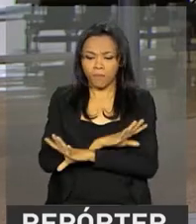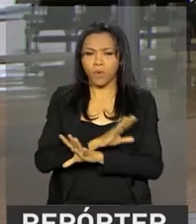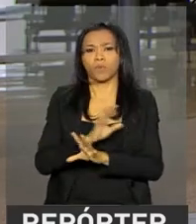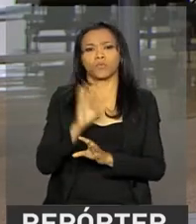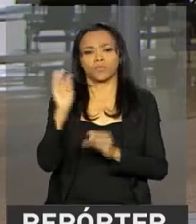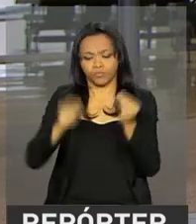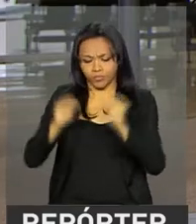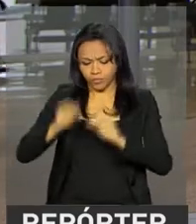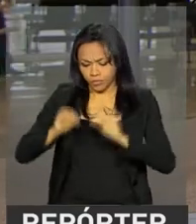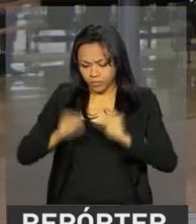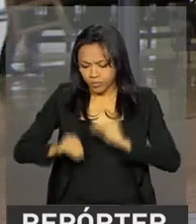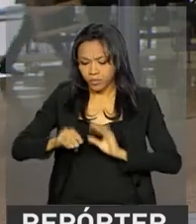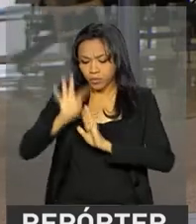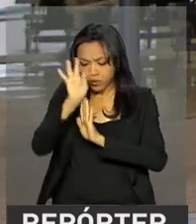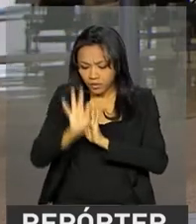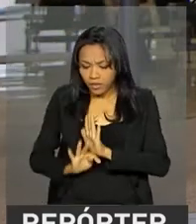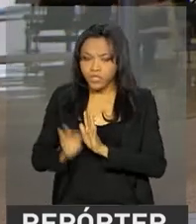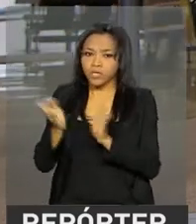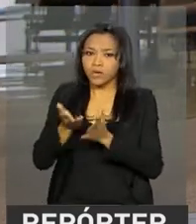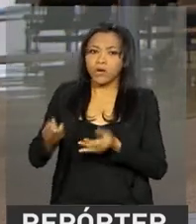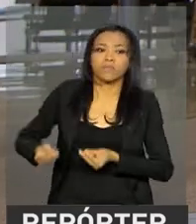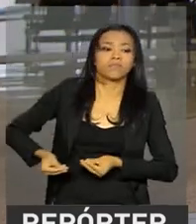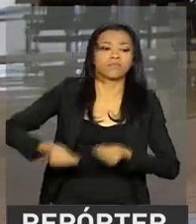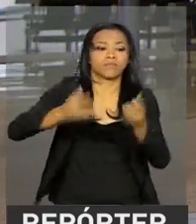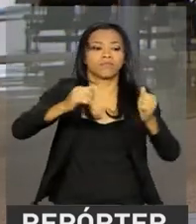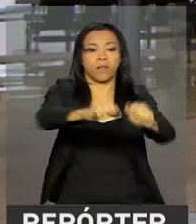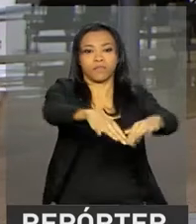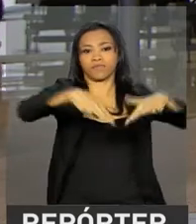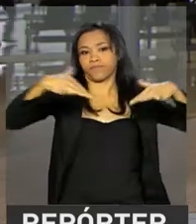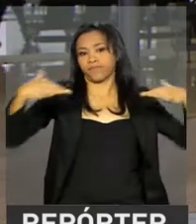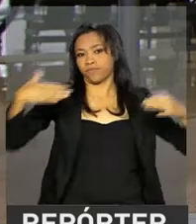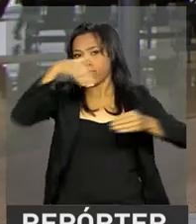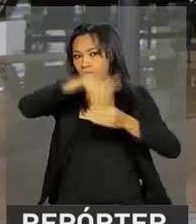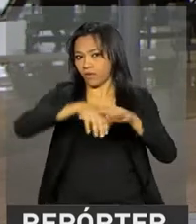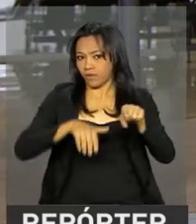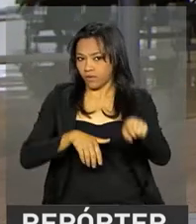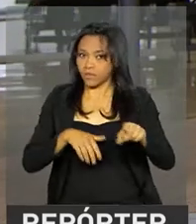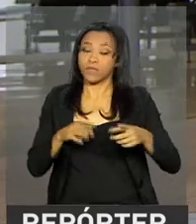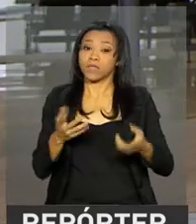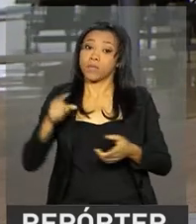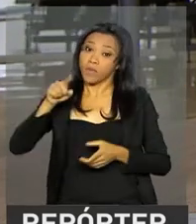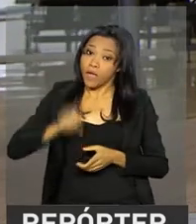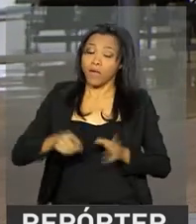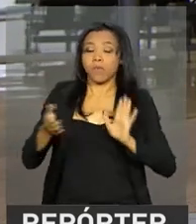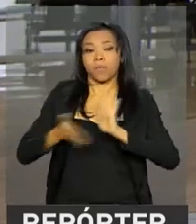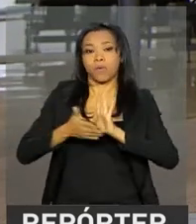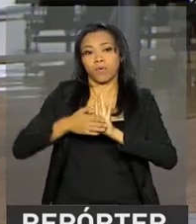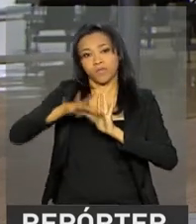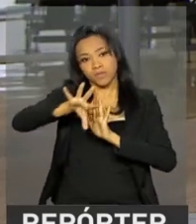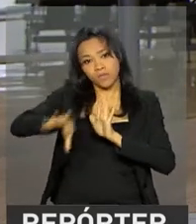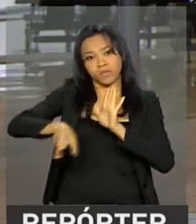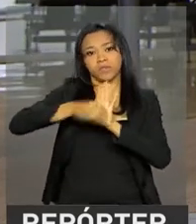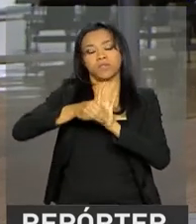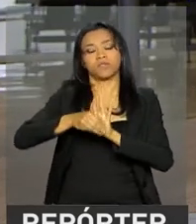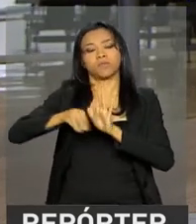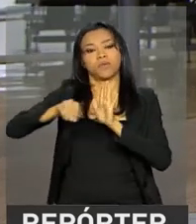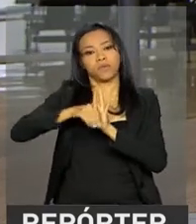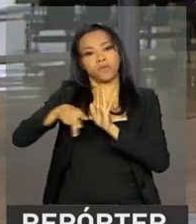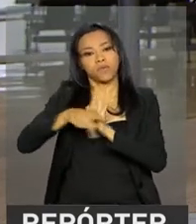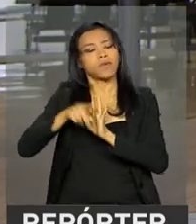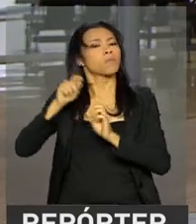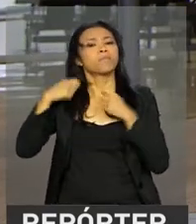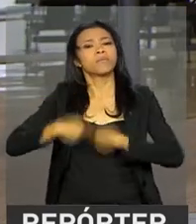texto está pronto para ir a plenário. Por se tratar de uma proposta de emenda à Constituição para ser aprovada,